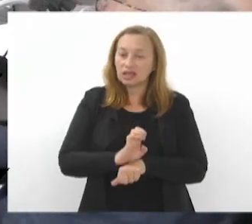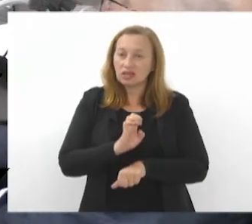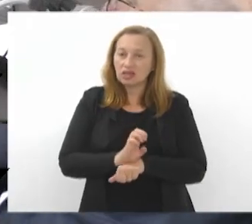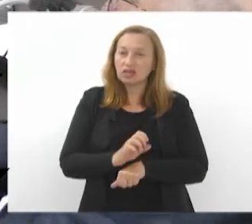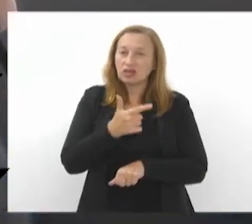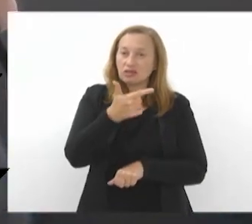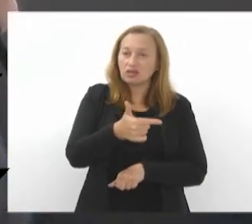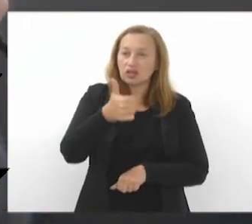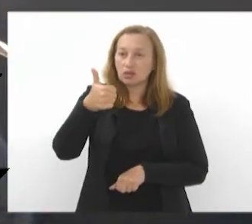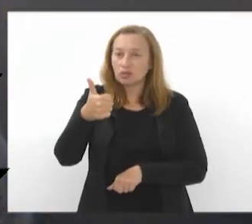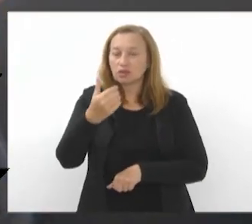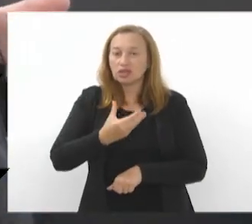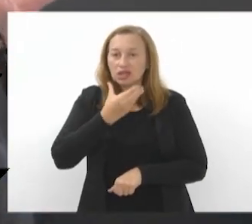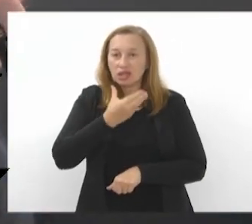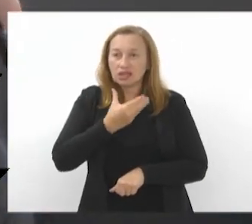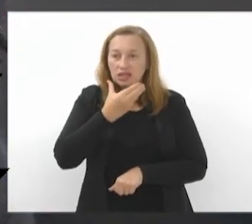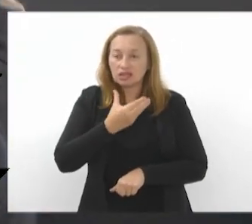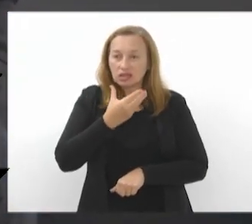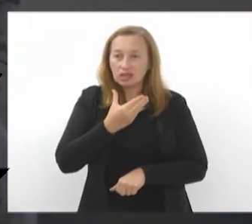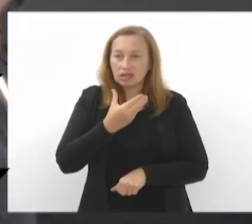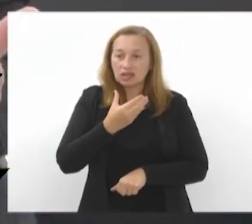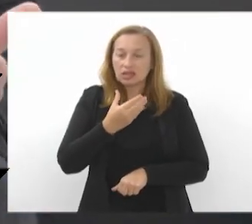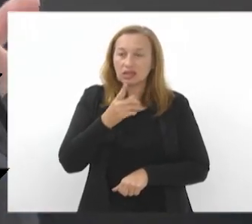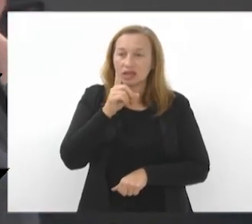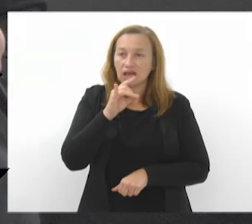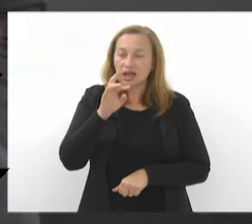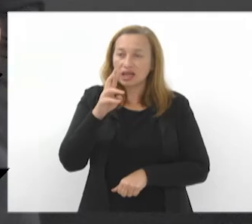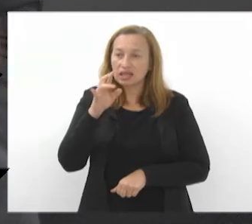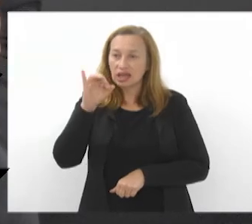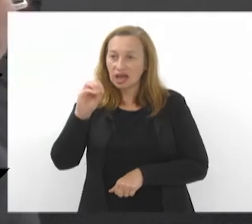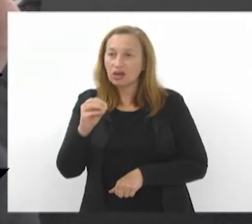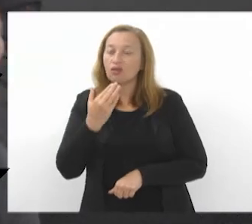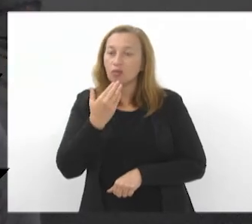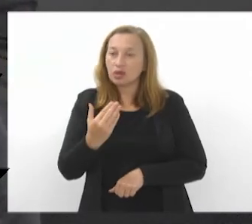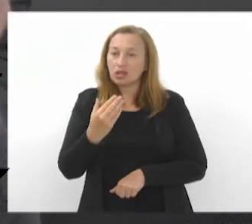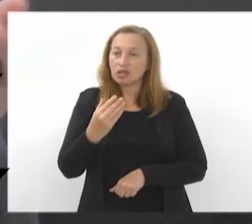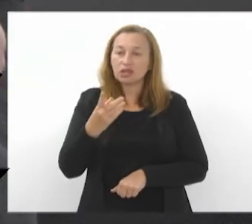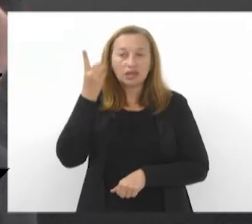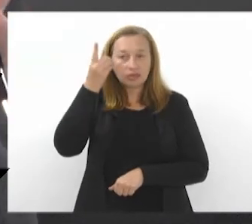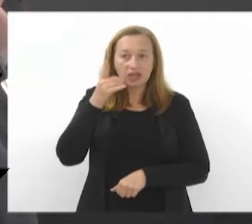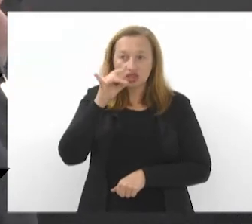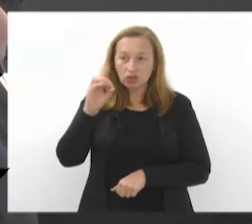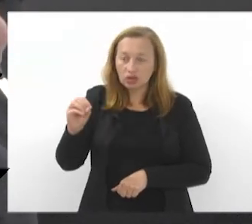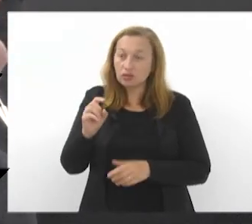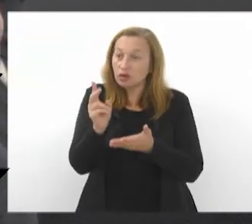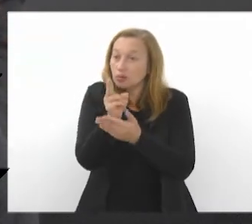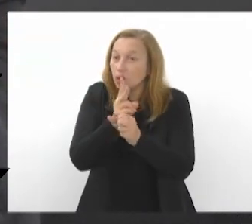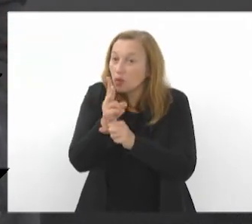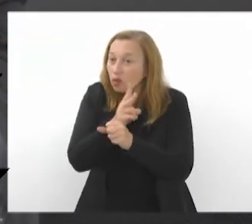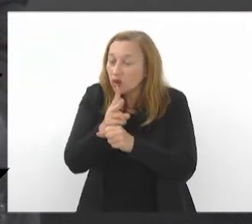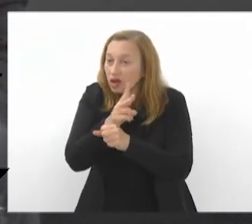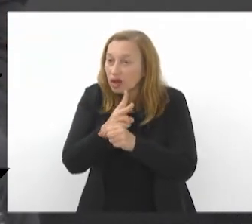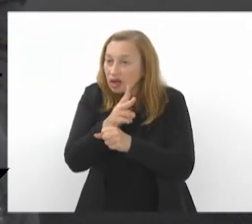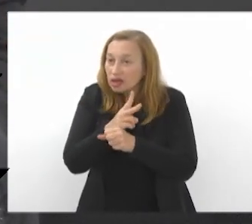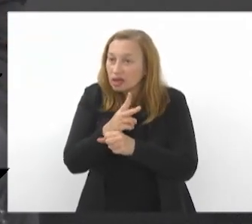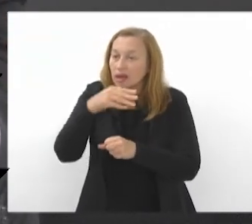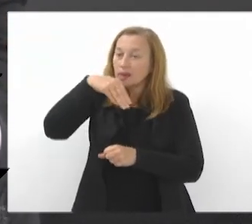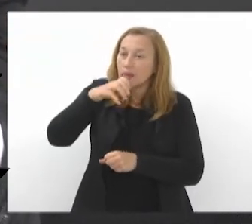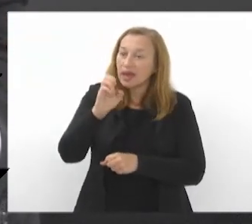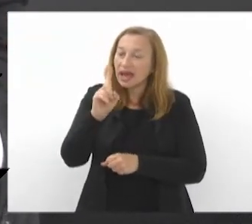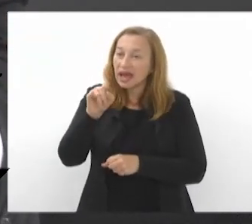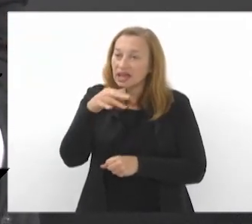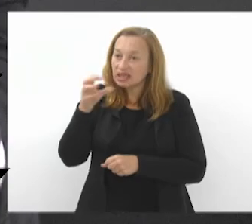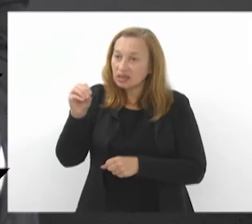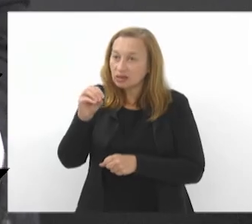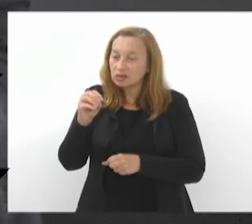21 de dezembro, de calendário, e foi um pedido do deputado Dionísio Lins, porque foi procurado pelo Mercadão de Madureira,